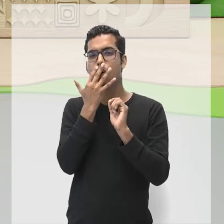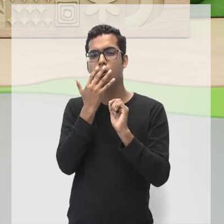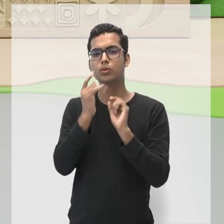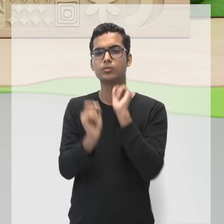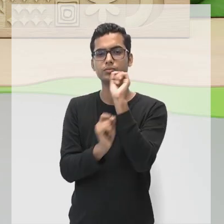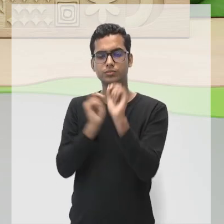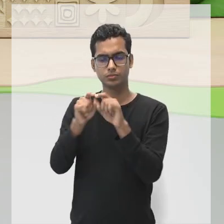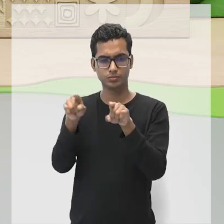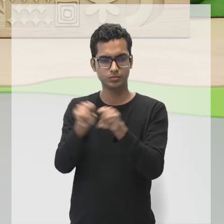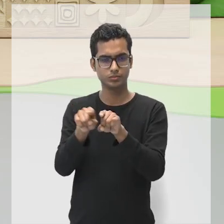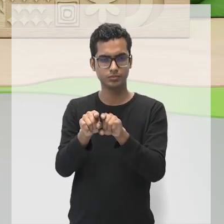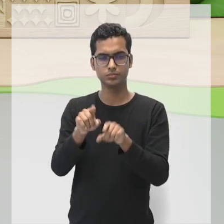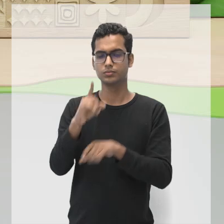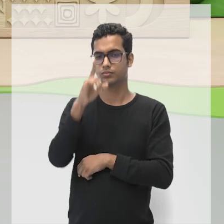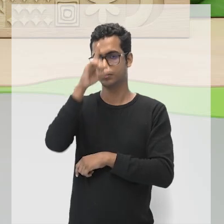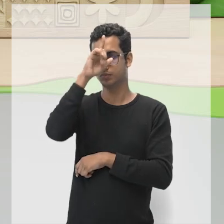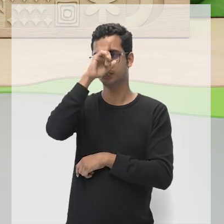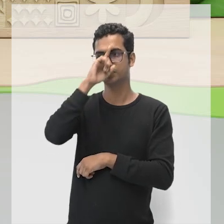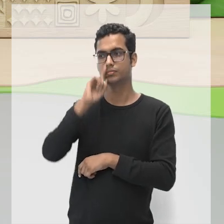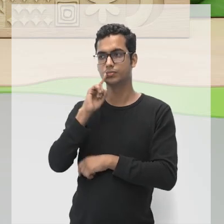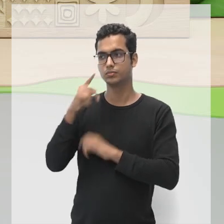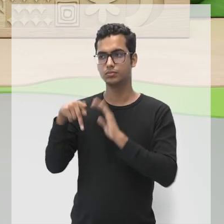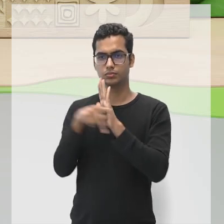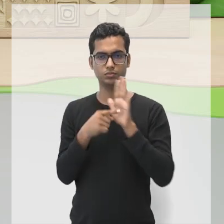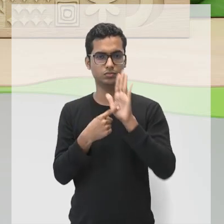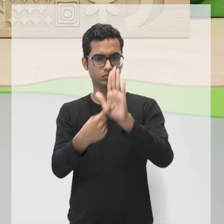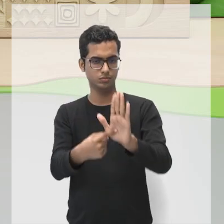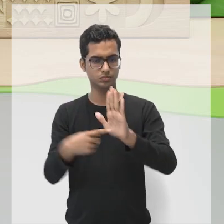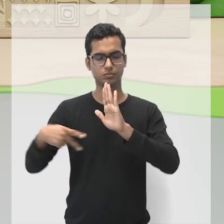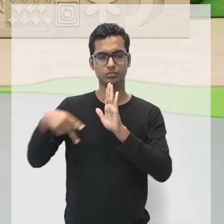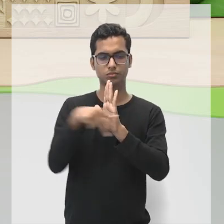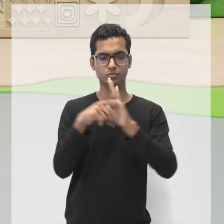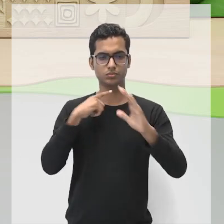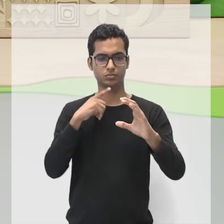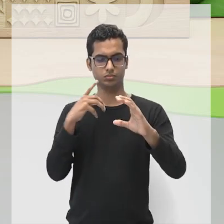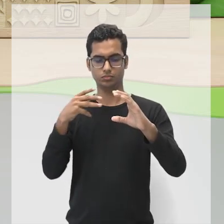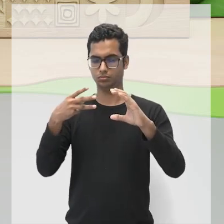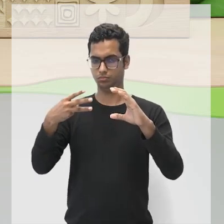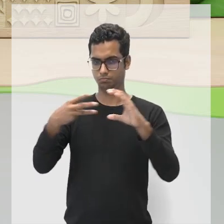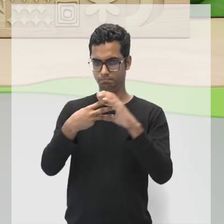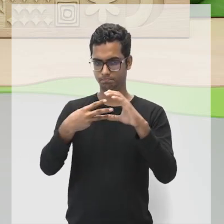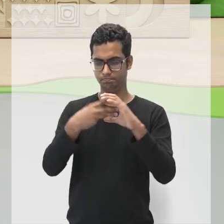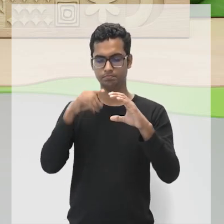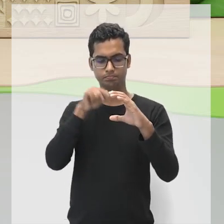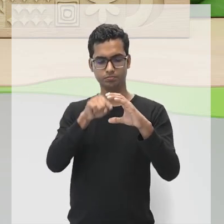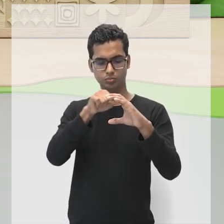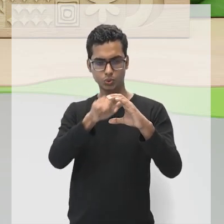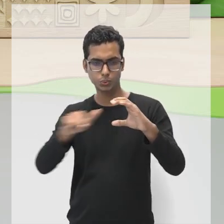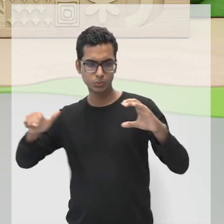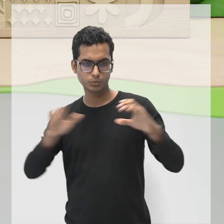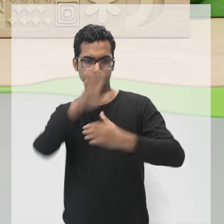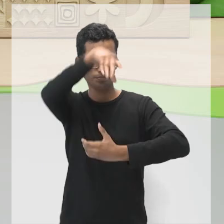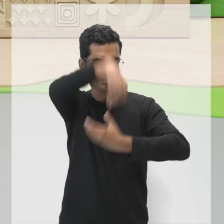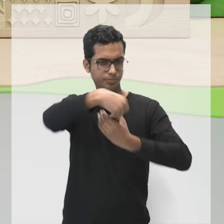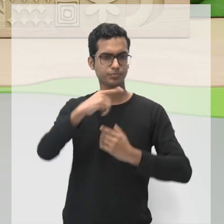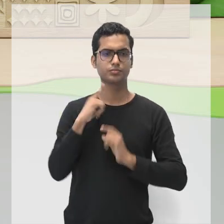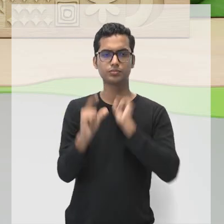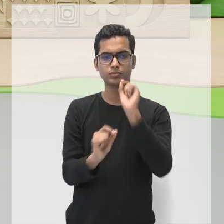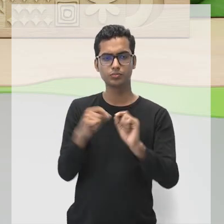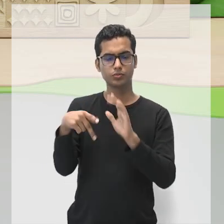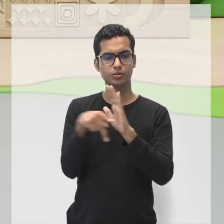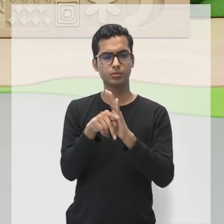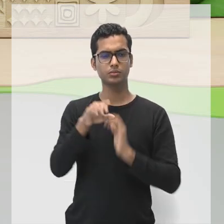uma cápsula, certo? Que reveste a célula externamente. Dentro, nós vamos ter